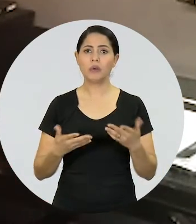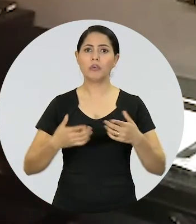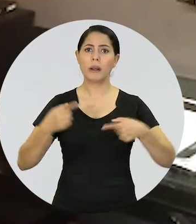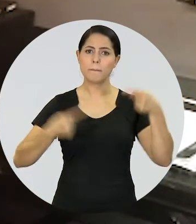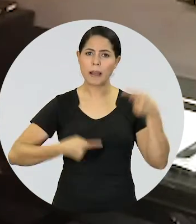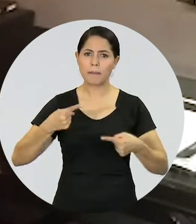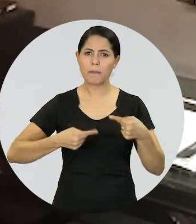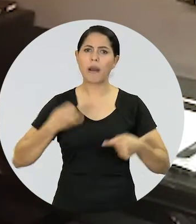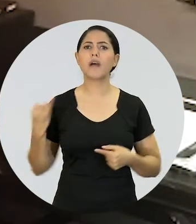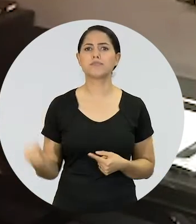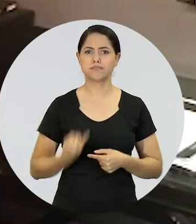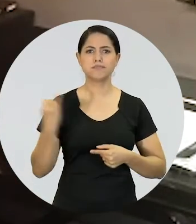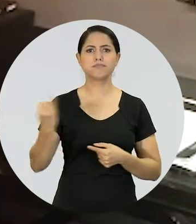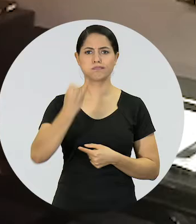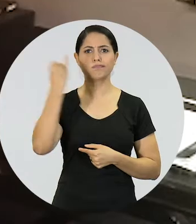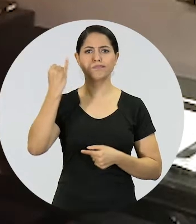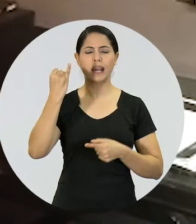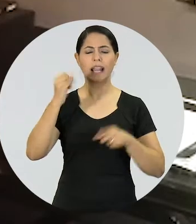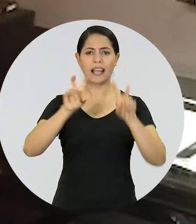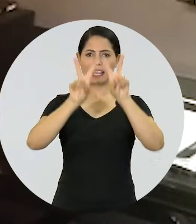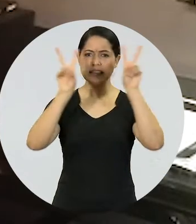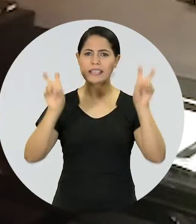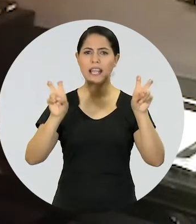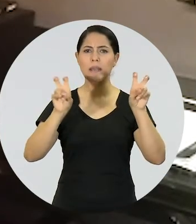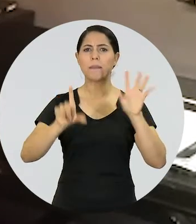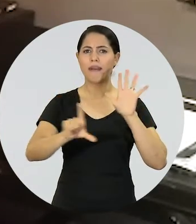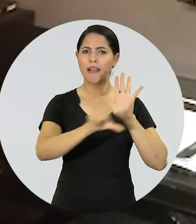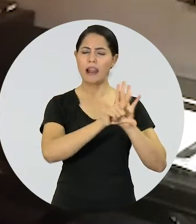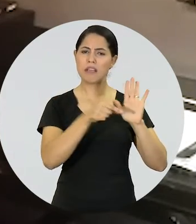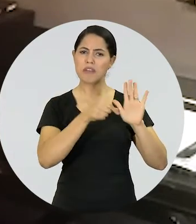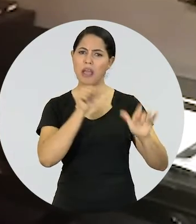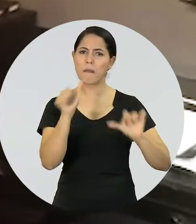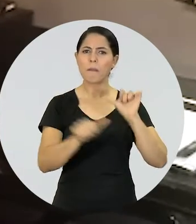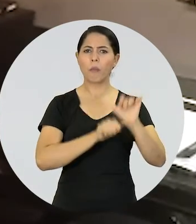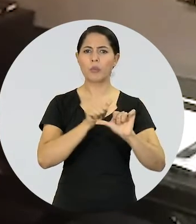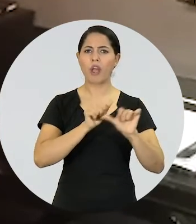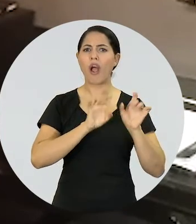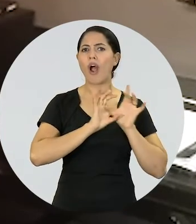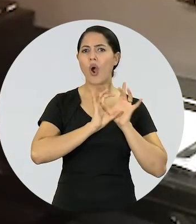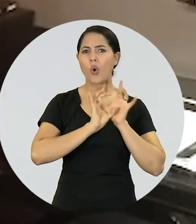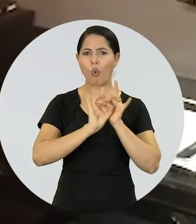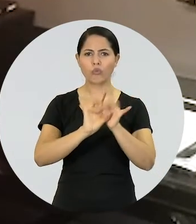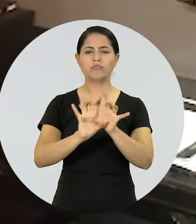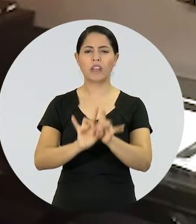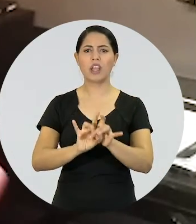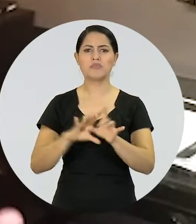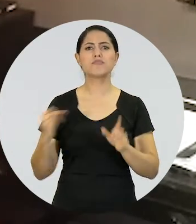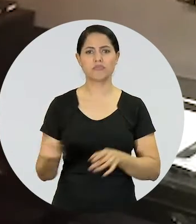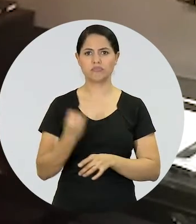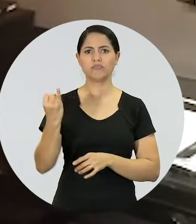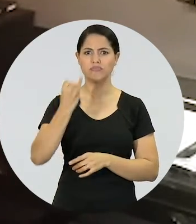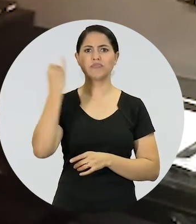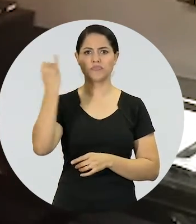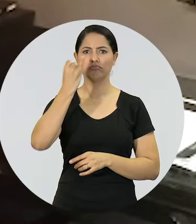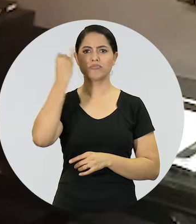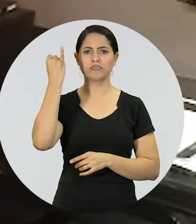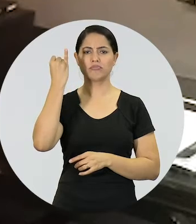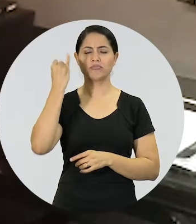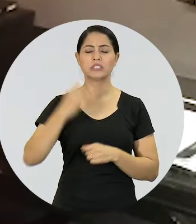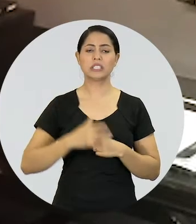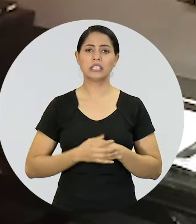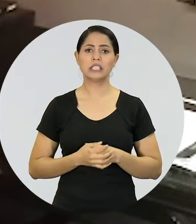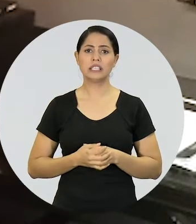ambiente. É um debate muito oportuno, essa lei traz grandes transformações em conceitos até